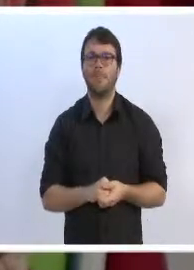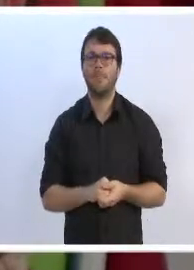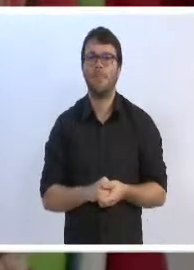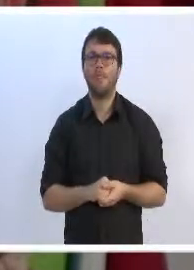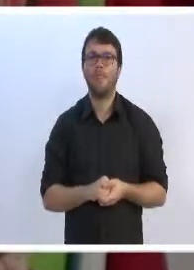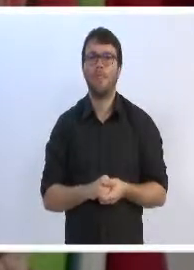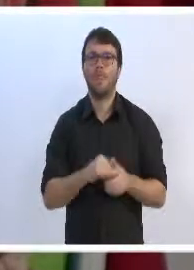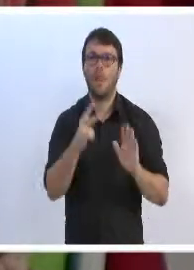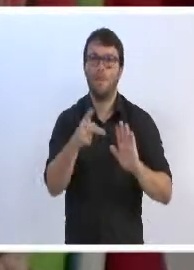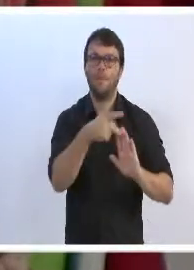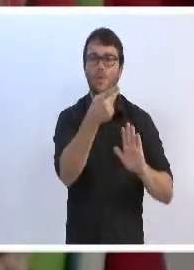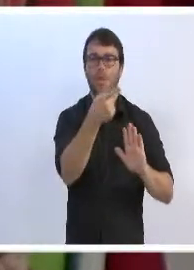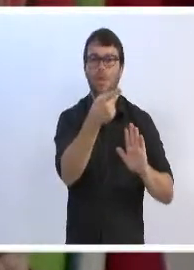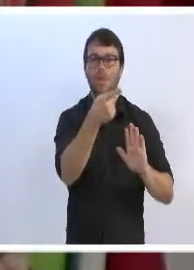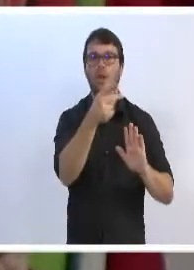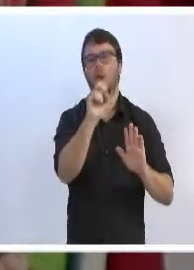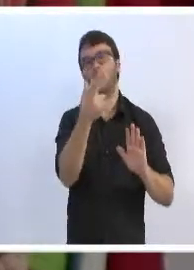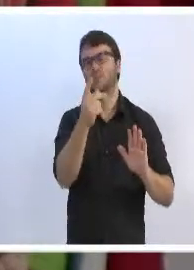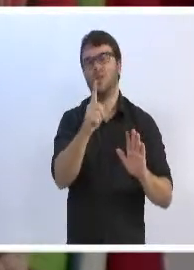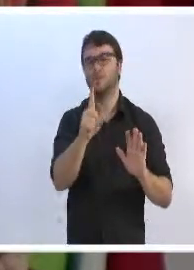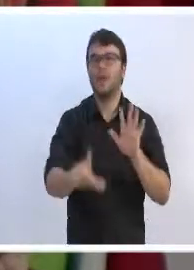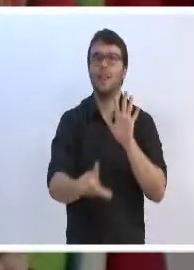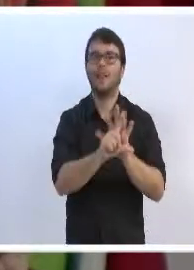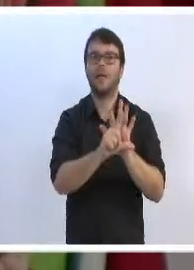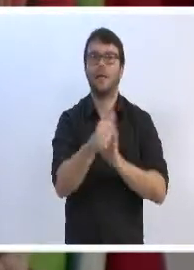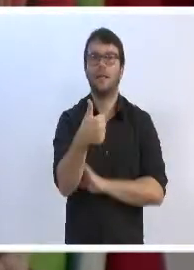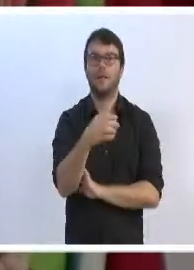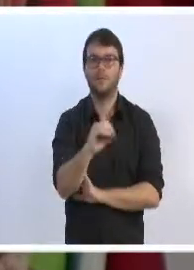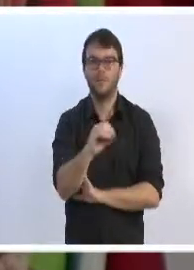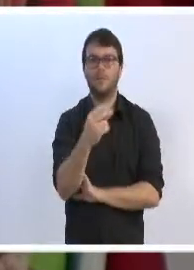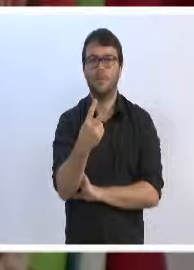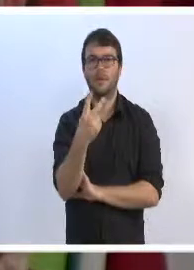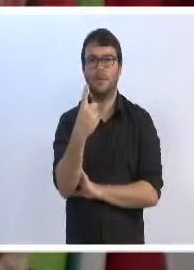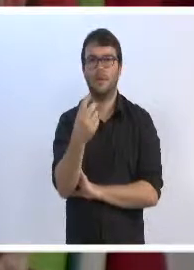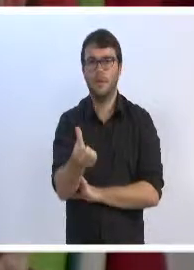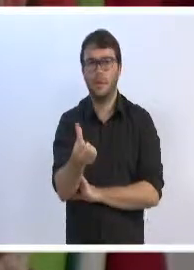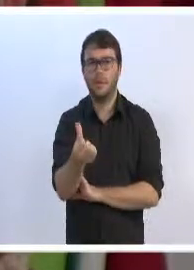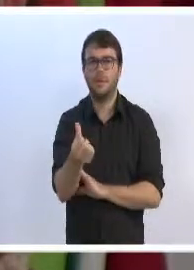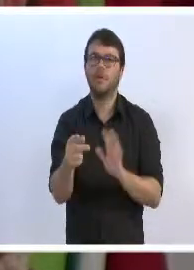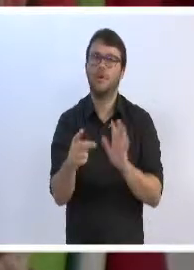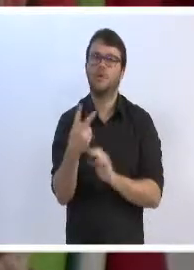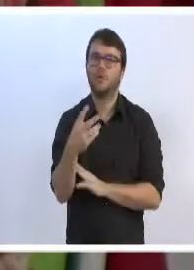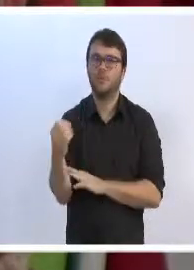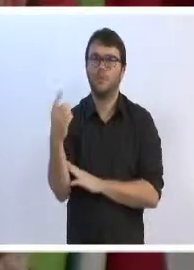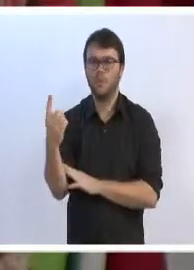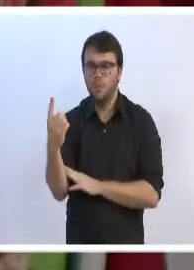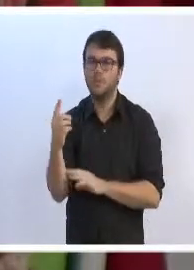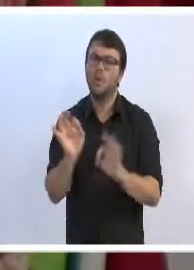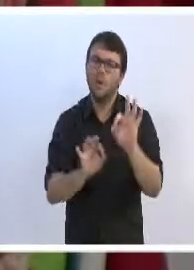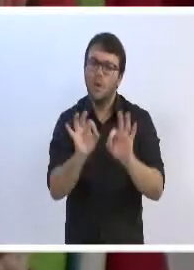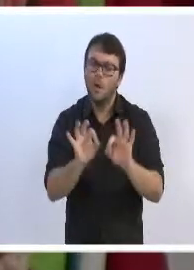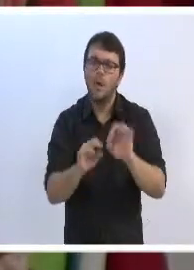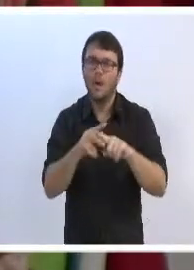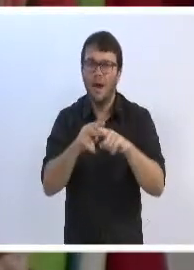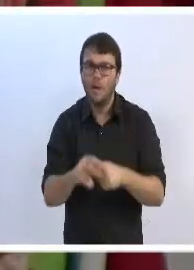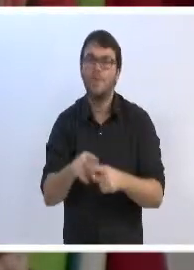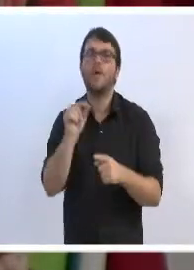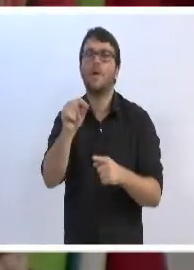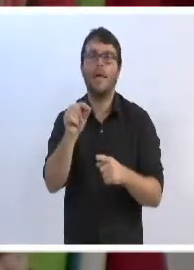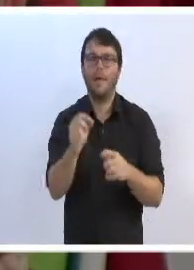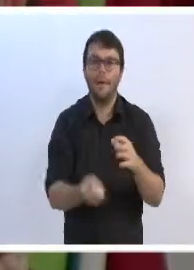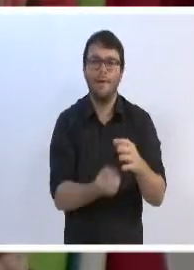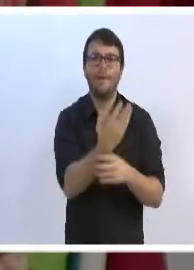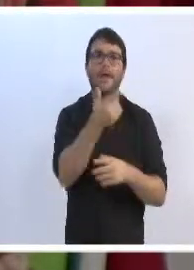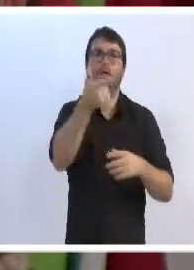verdade melhor dizendo com a lei número 10.216 de 2001 que definiu que nós não teríamos mais